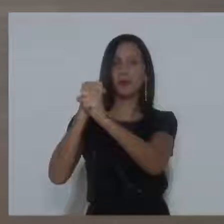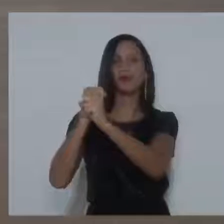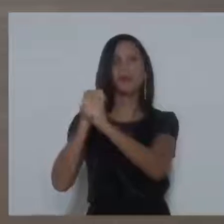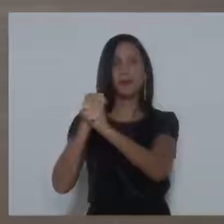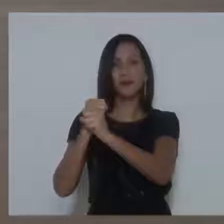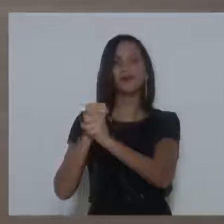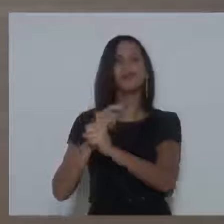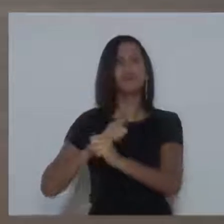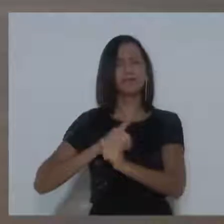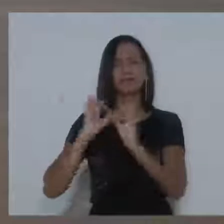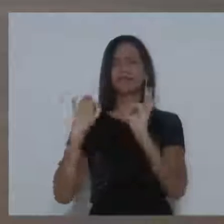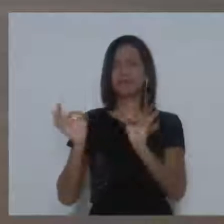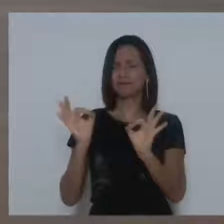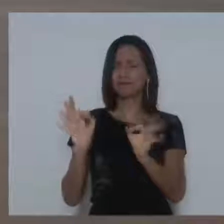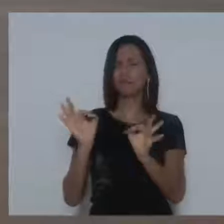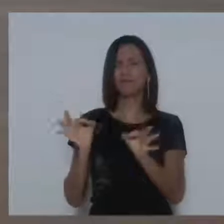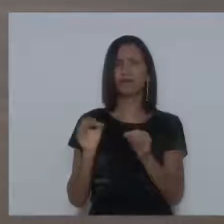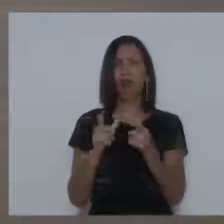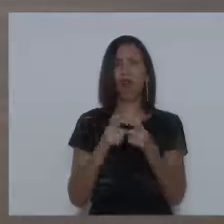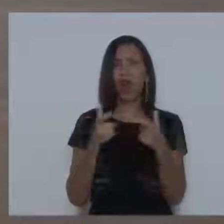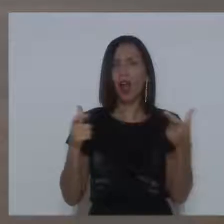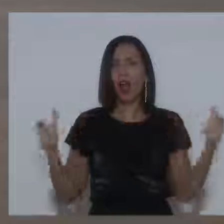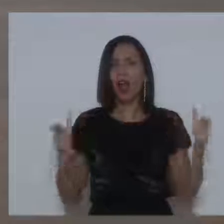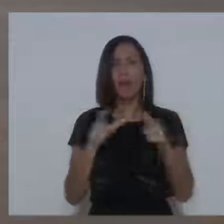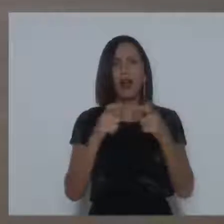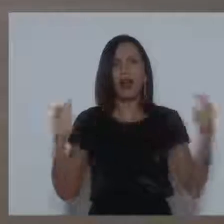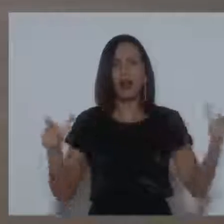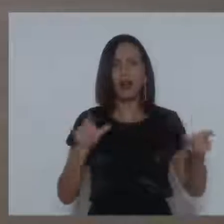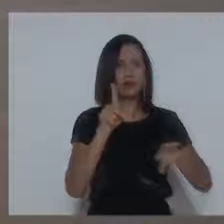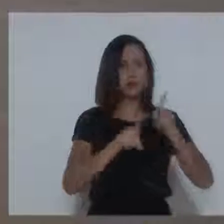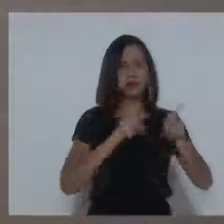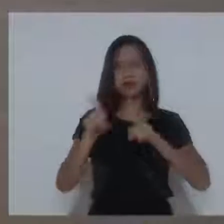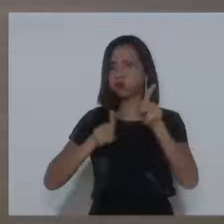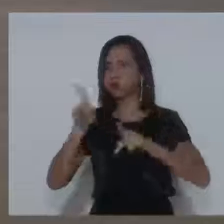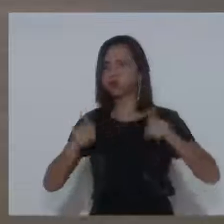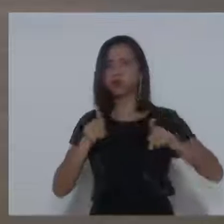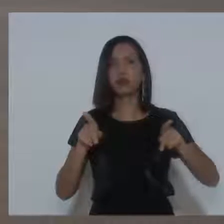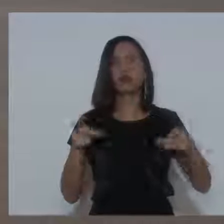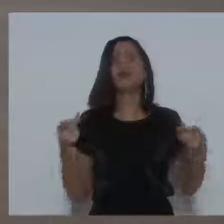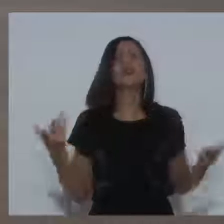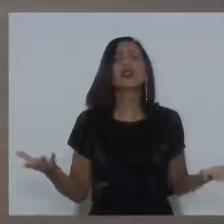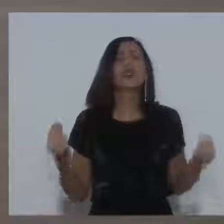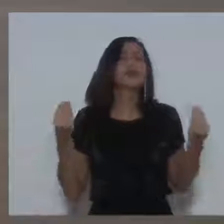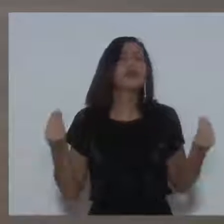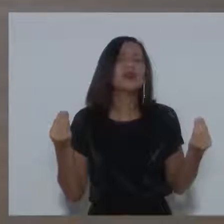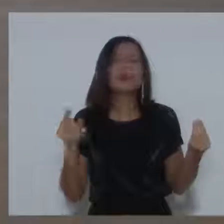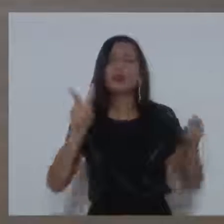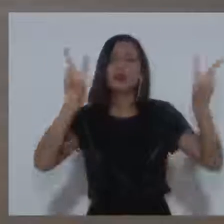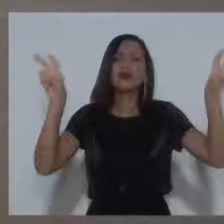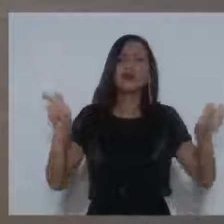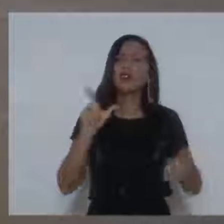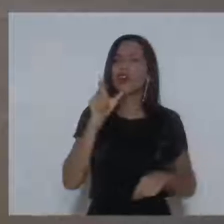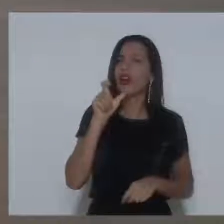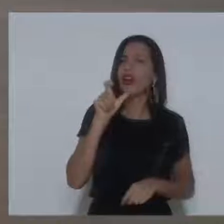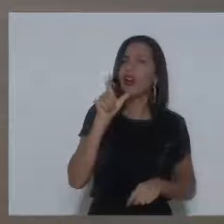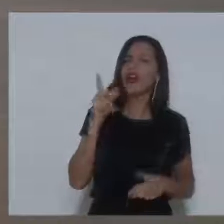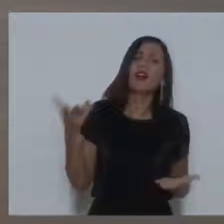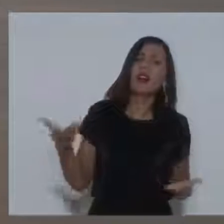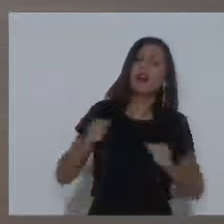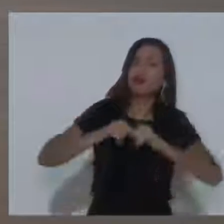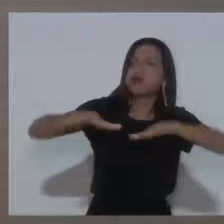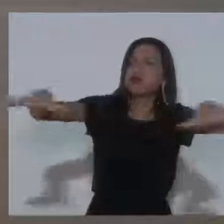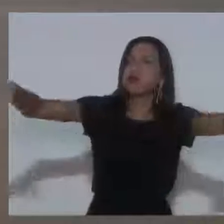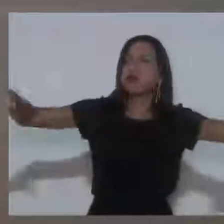Com toda certeza, o aumento da população. E com isso, como nós vamos fazer com a questão da água? É importante, isso o plano